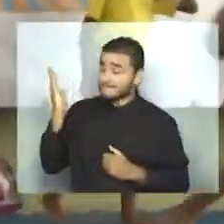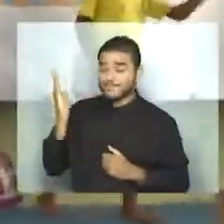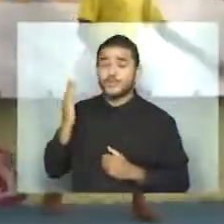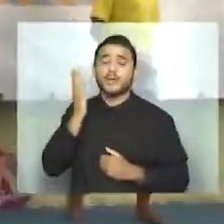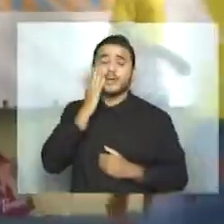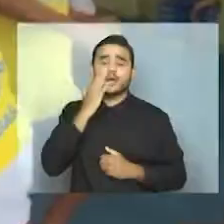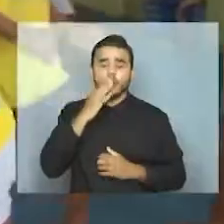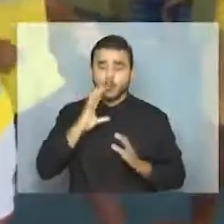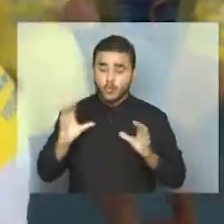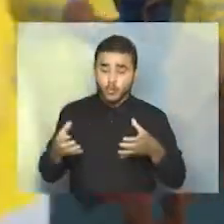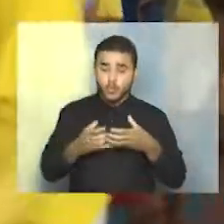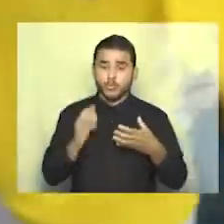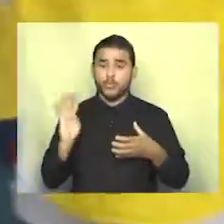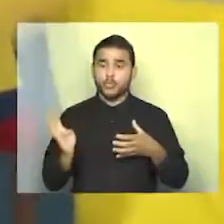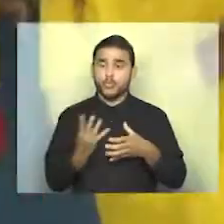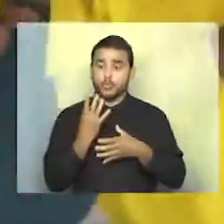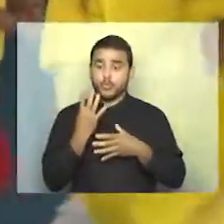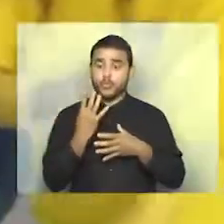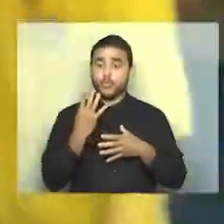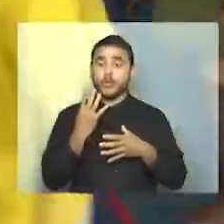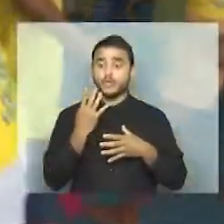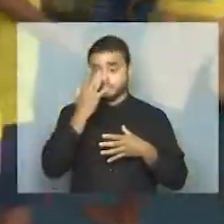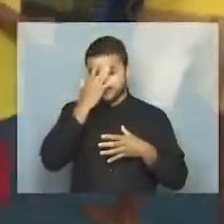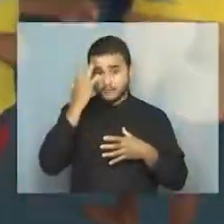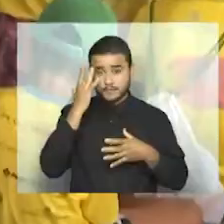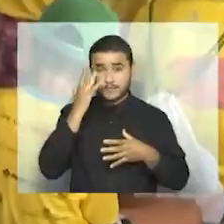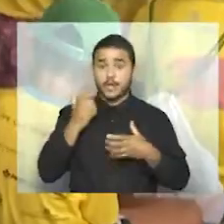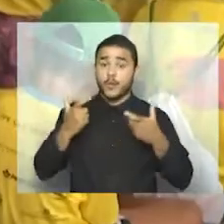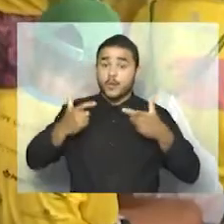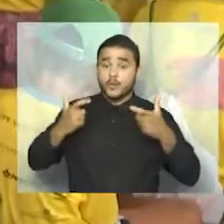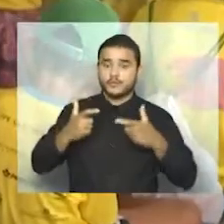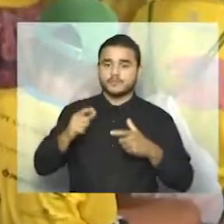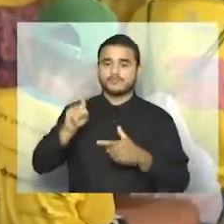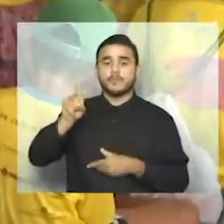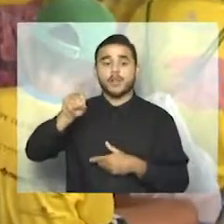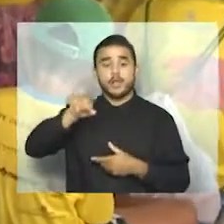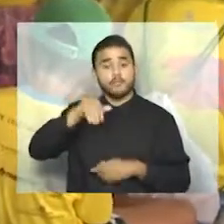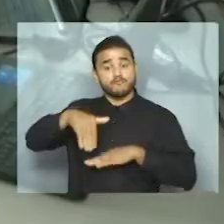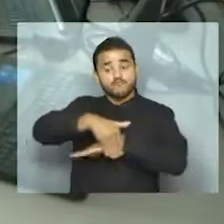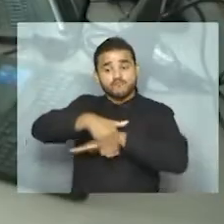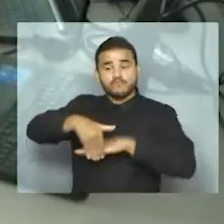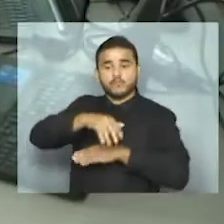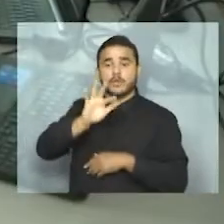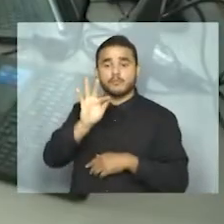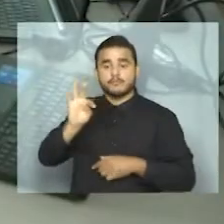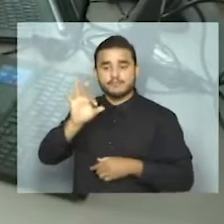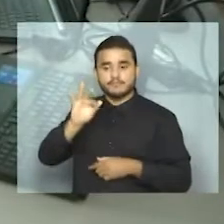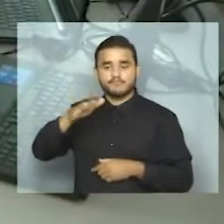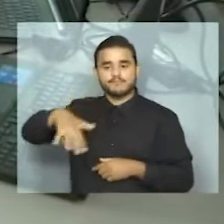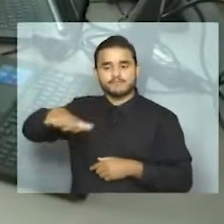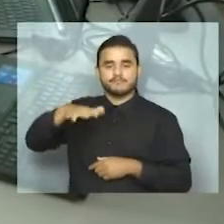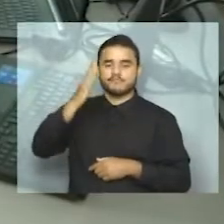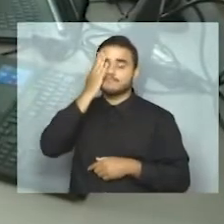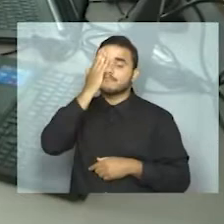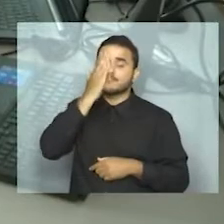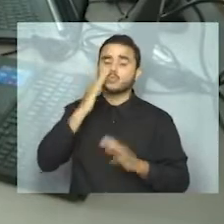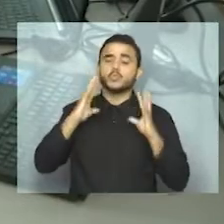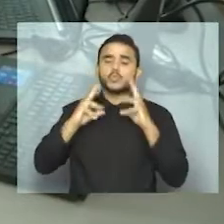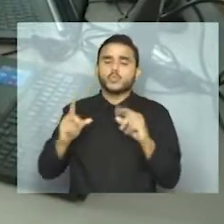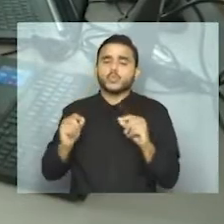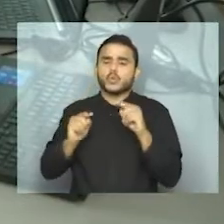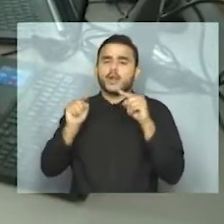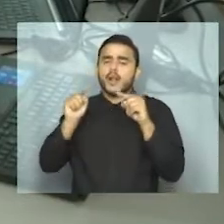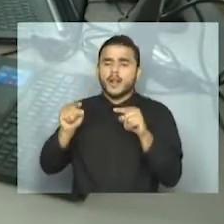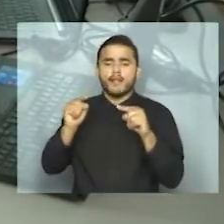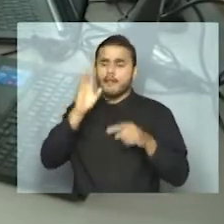4 surfistas. O Instituto funciona na Praia do Futuro e todas as atividades são ofertadas gratuitamente às